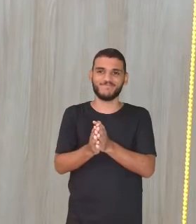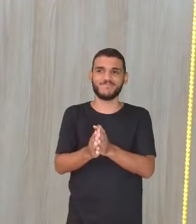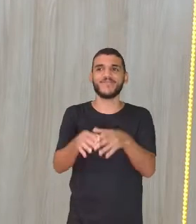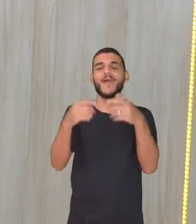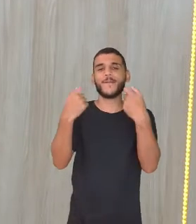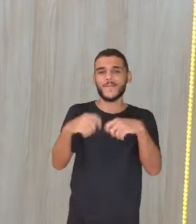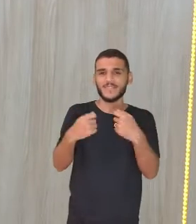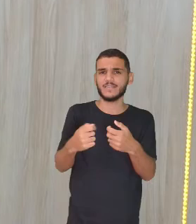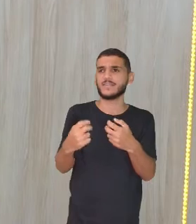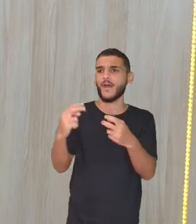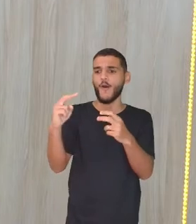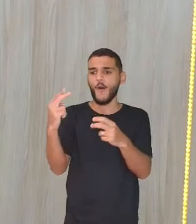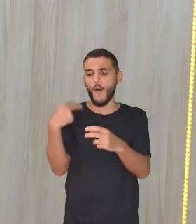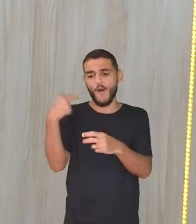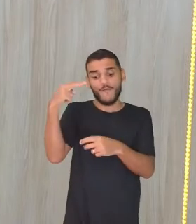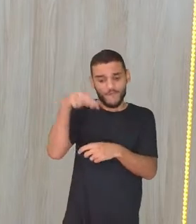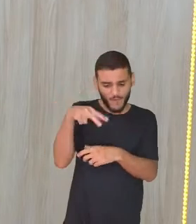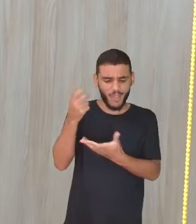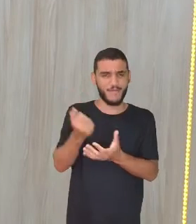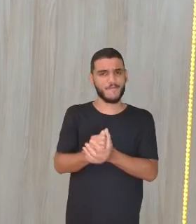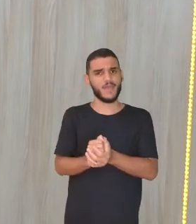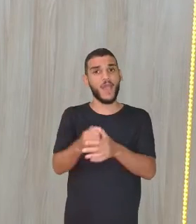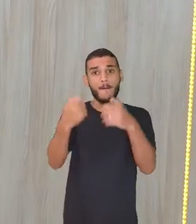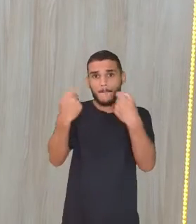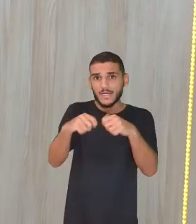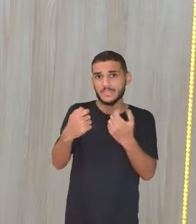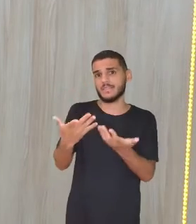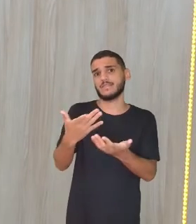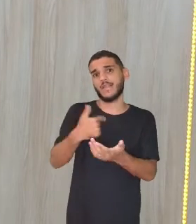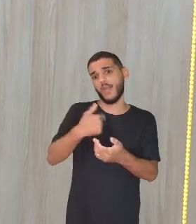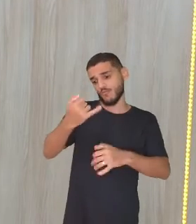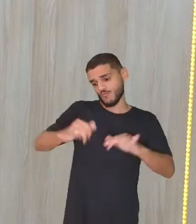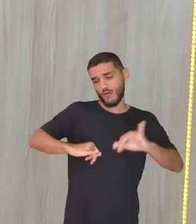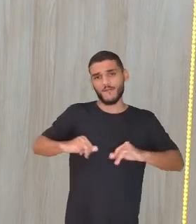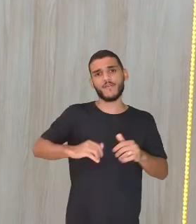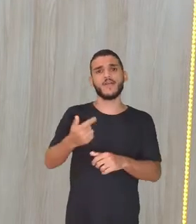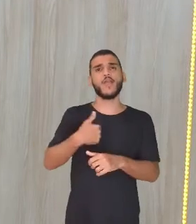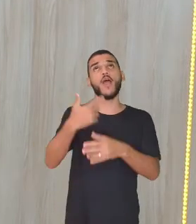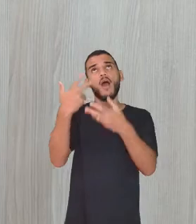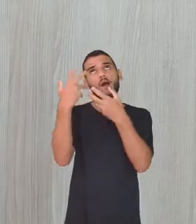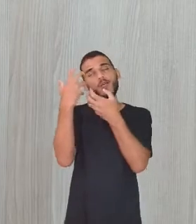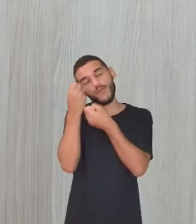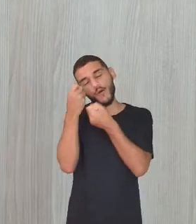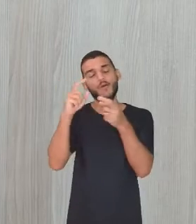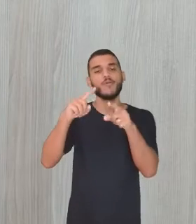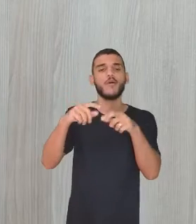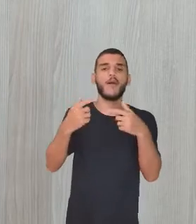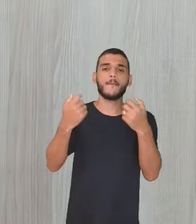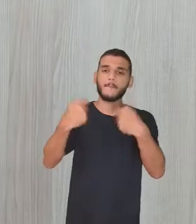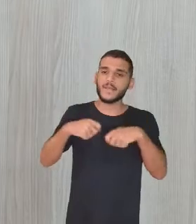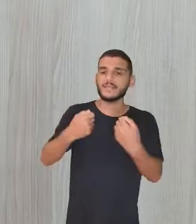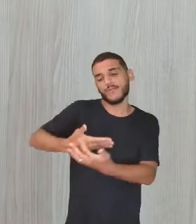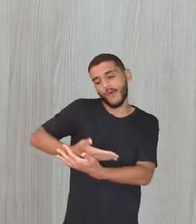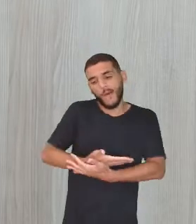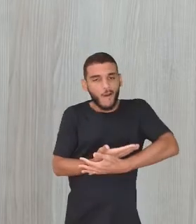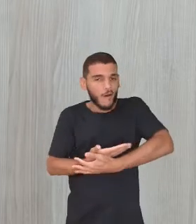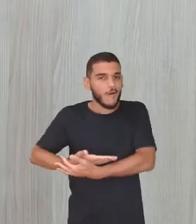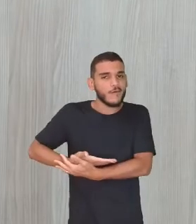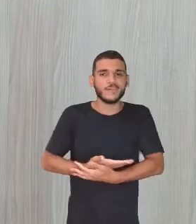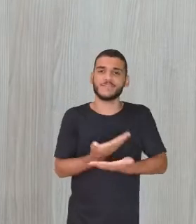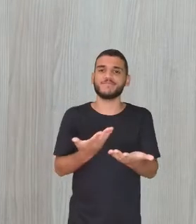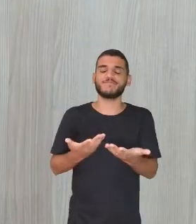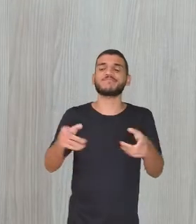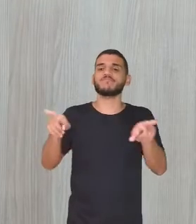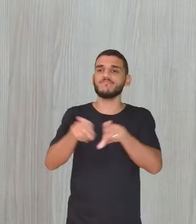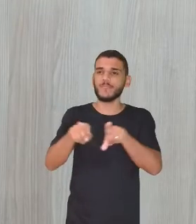para mim, preciso disso. Estou sofrendo, estou com sono, quero colo. Então, é também, tipo, mesmo